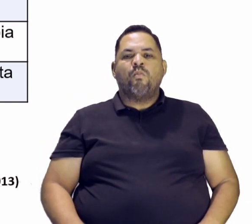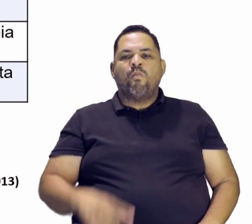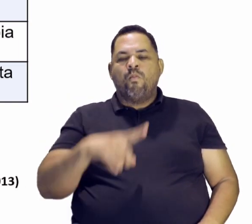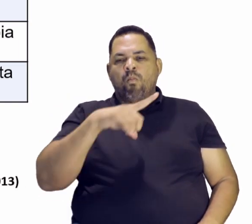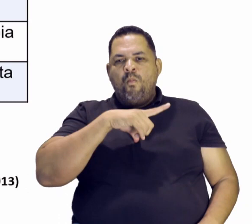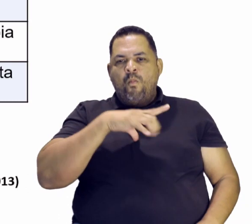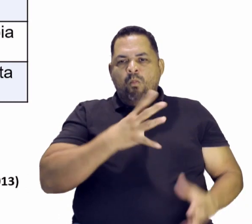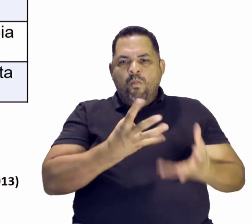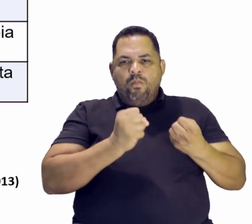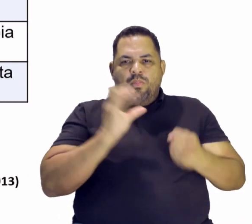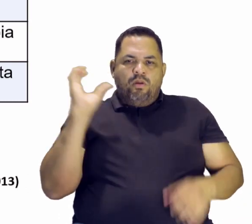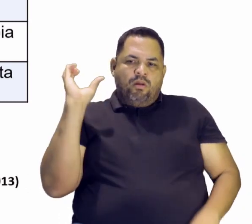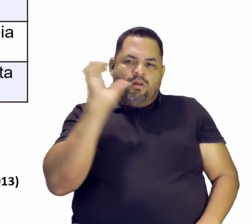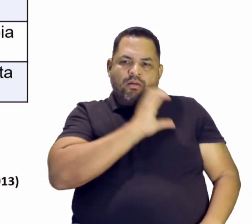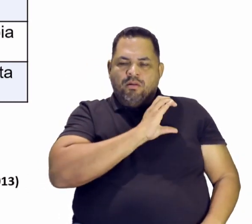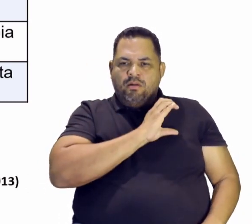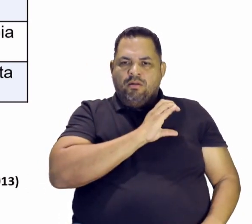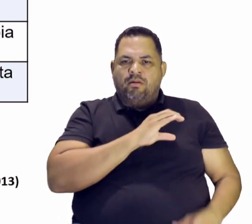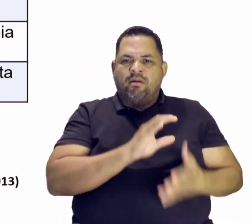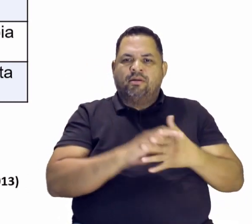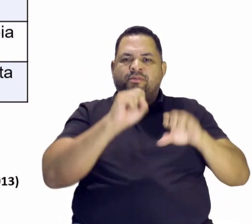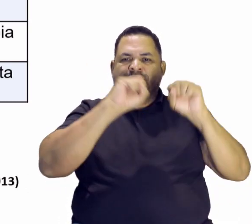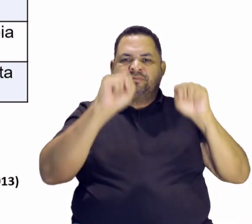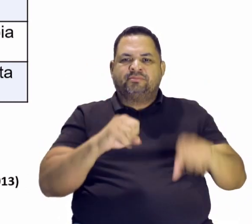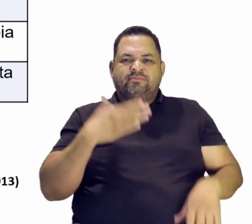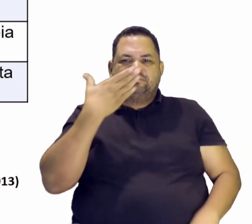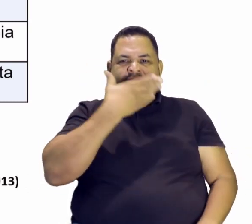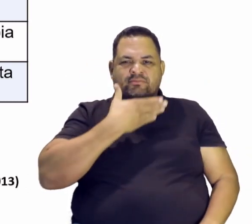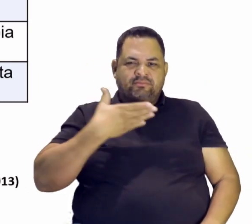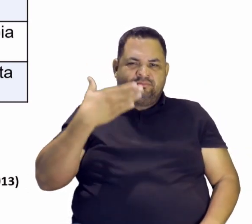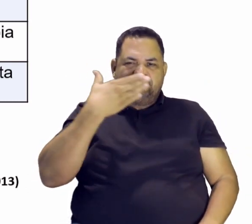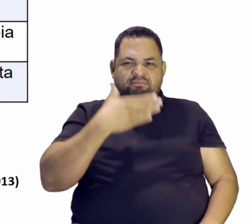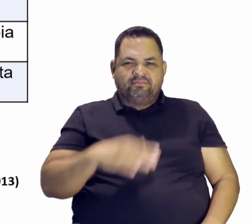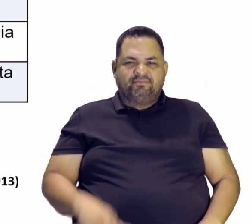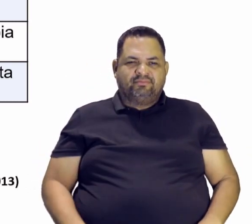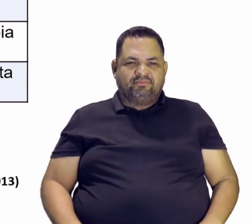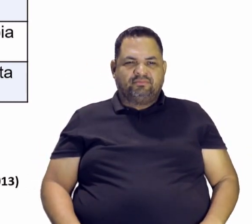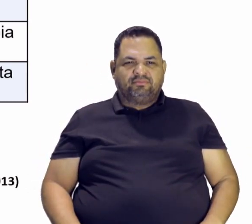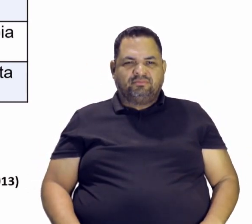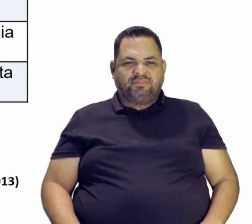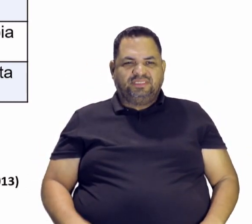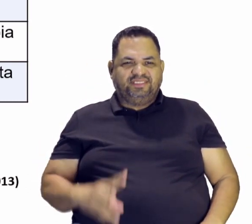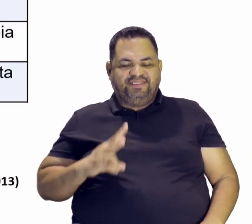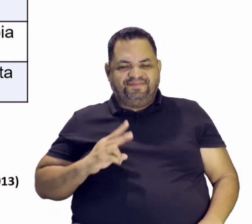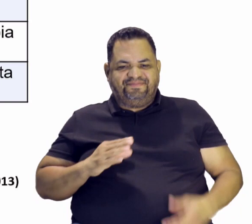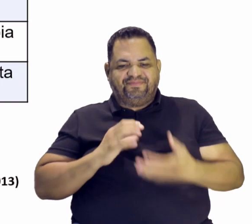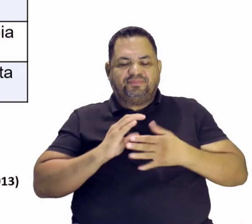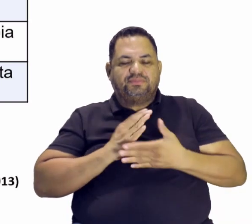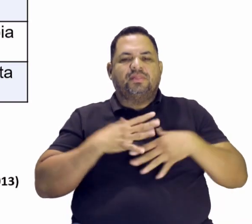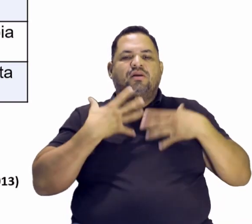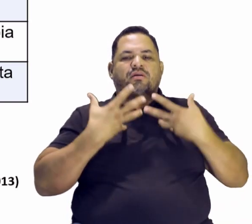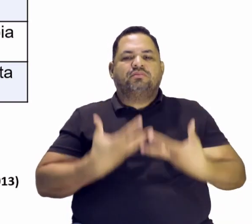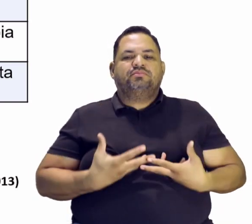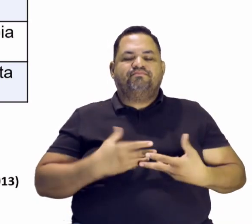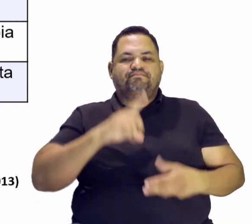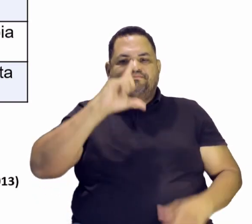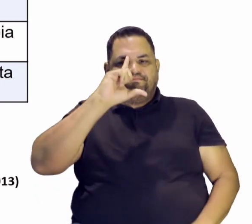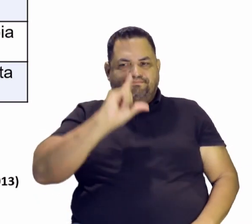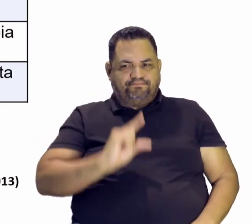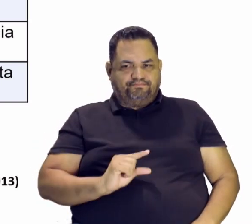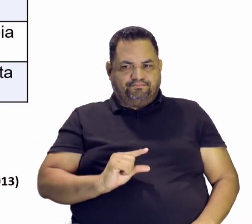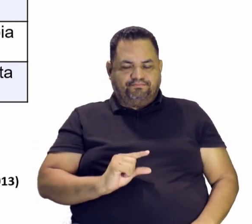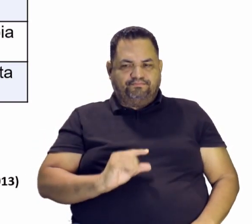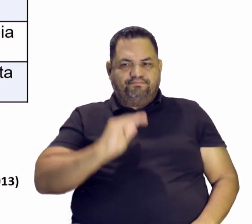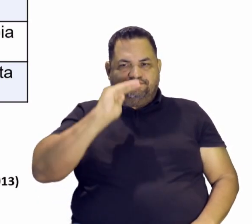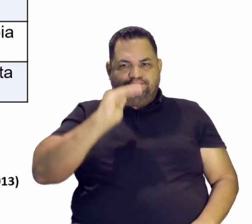mais rápido, um sistema energético glicolítico, um nível de resistência à fadiga já é mais baixo, então eu